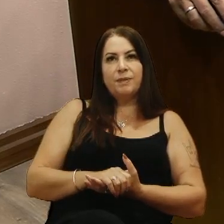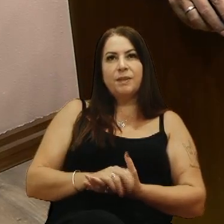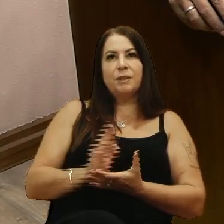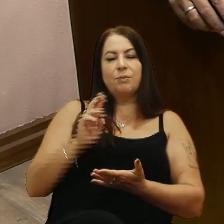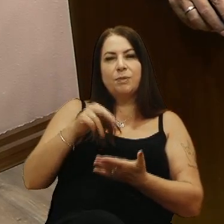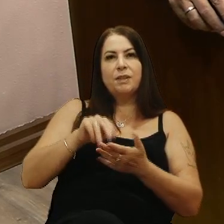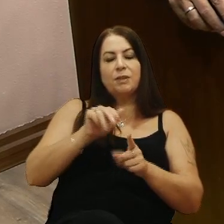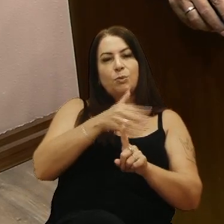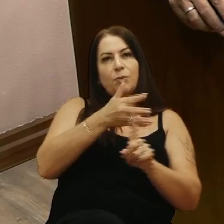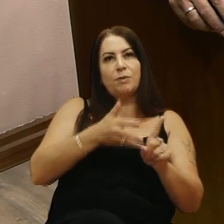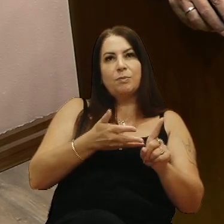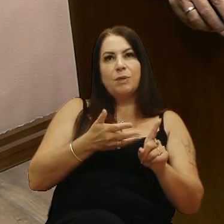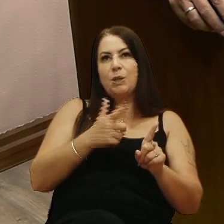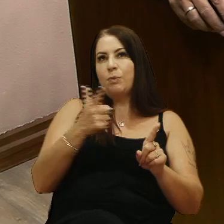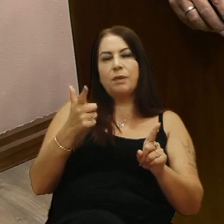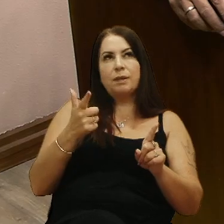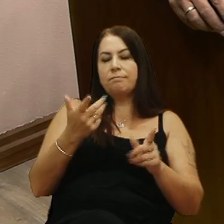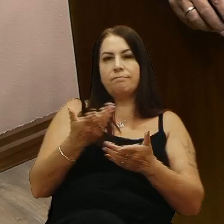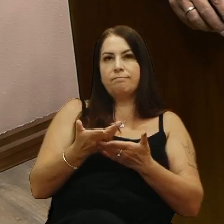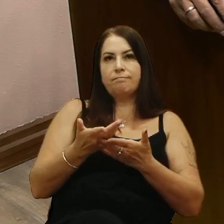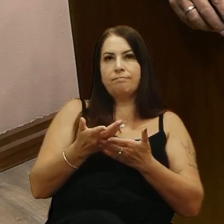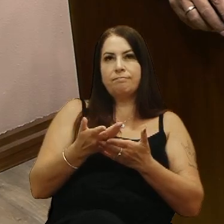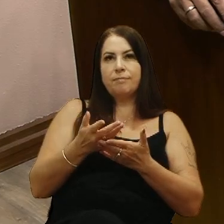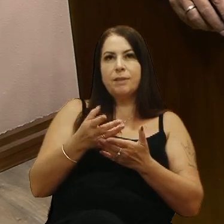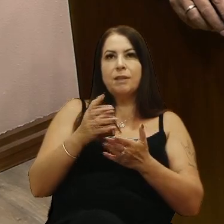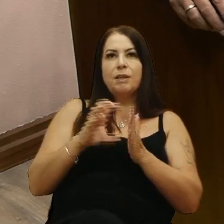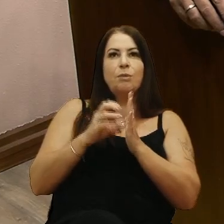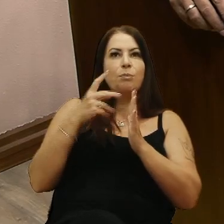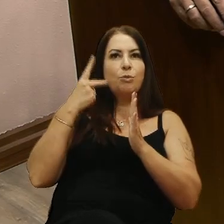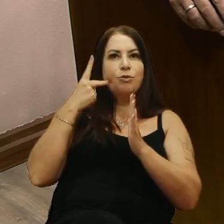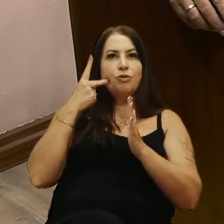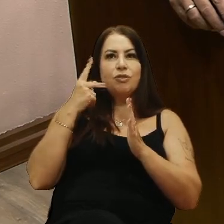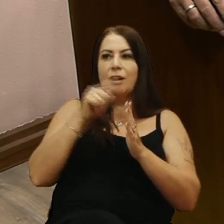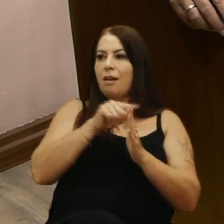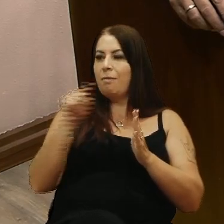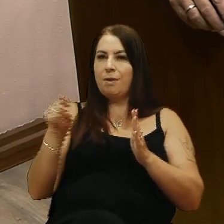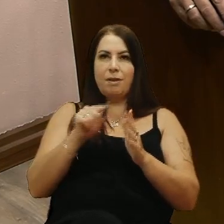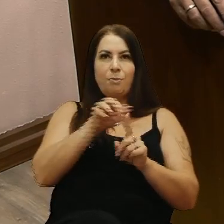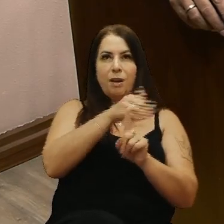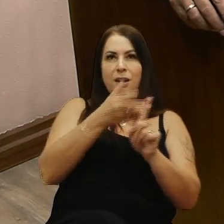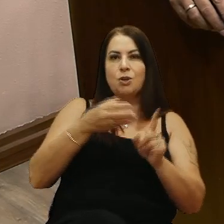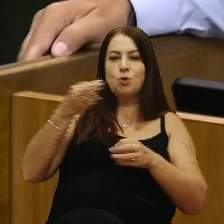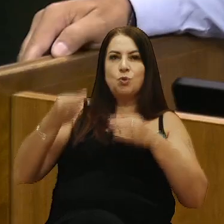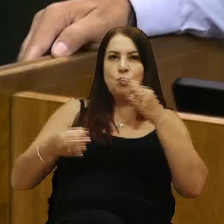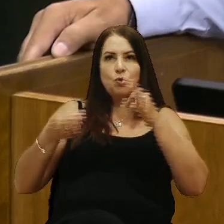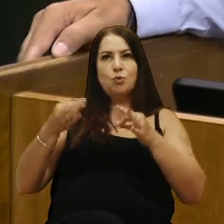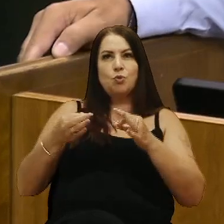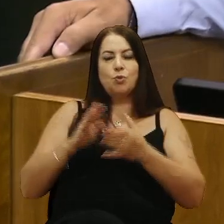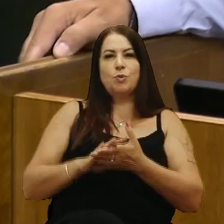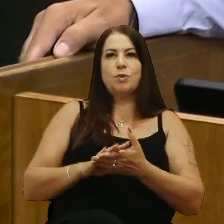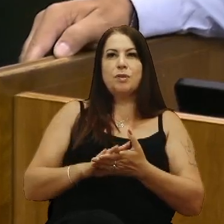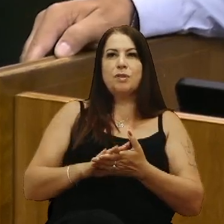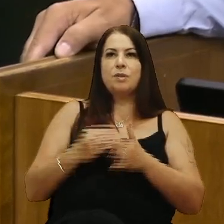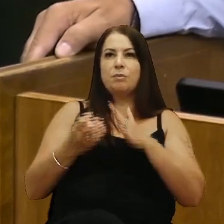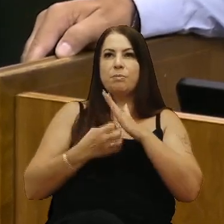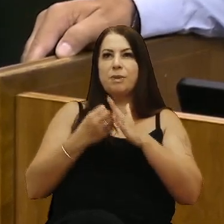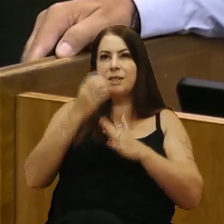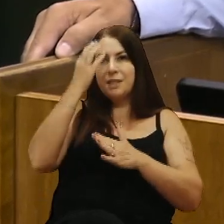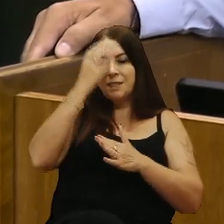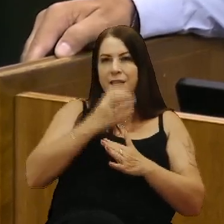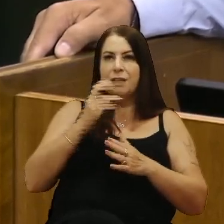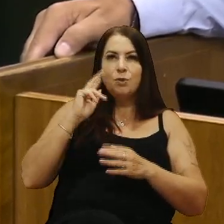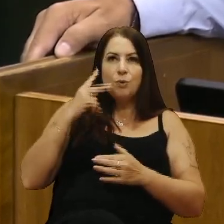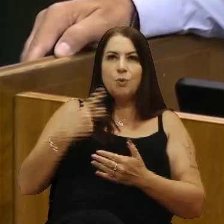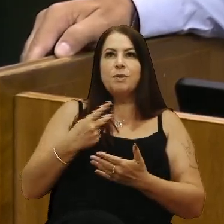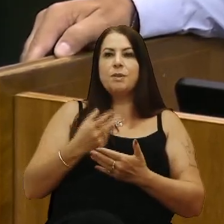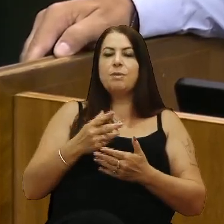essa homenagem não tem caráter político ou suprapartidário, né? É uma homenagem justa, uma homenagem a uma empresa séria, né? Um